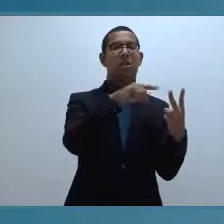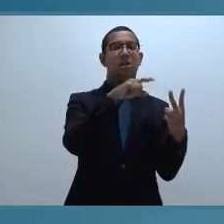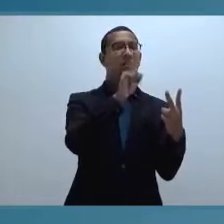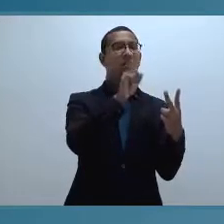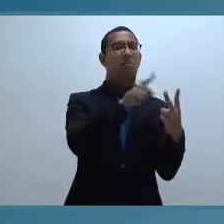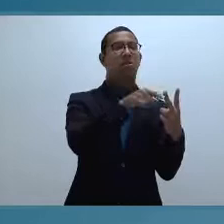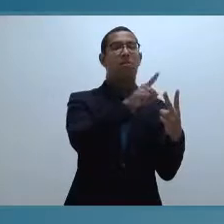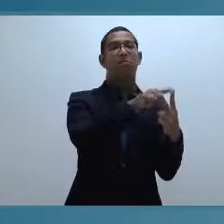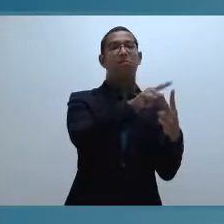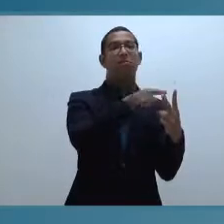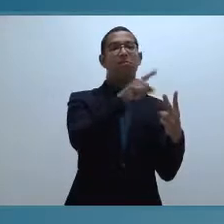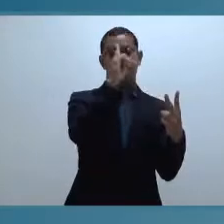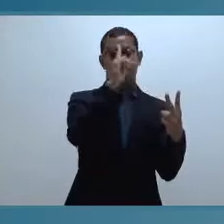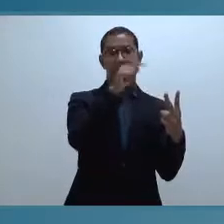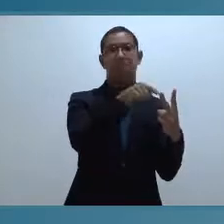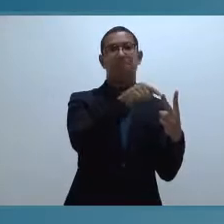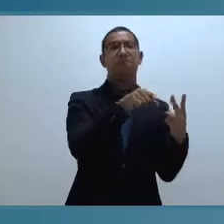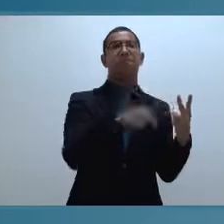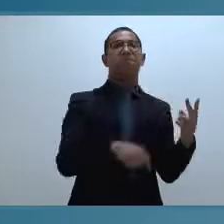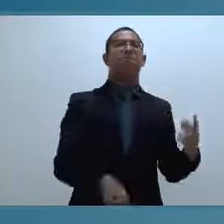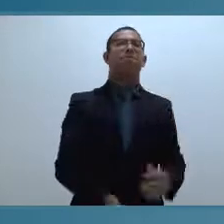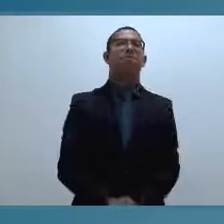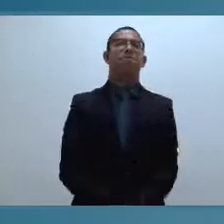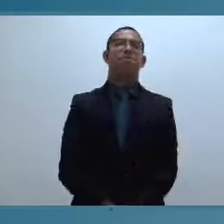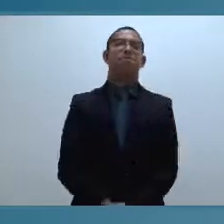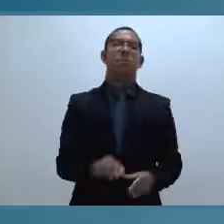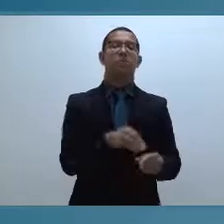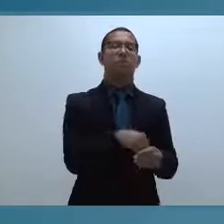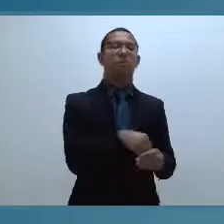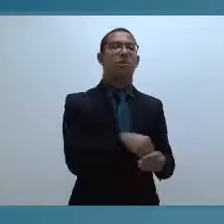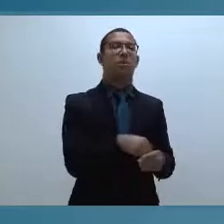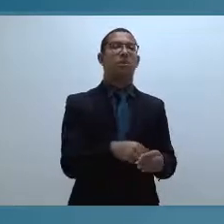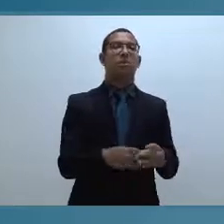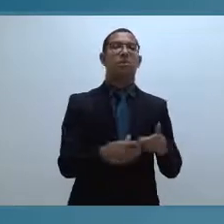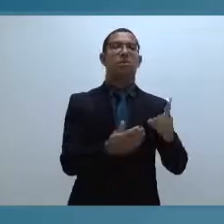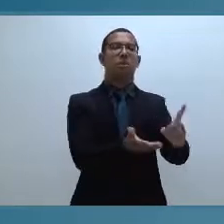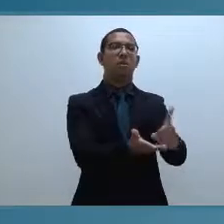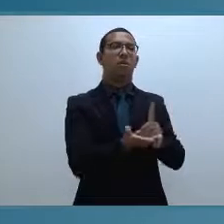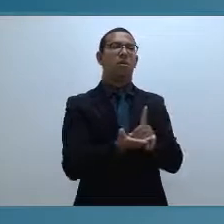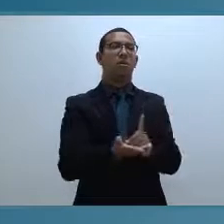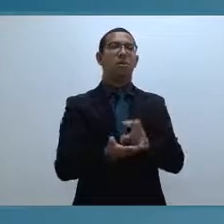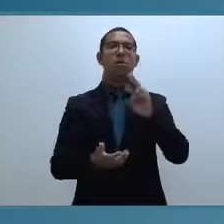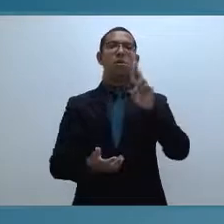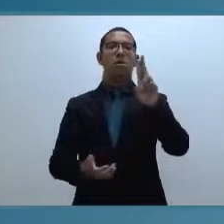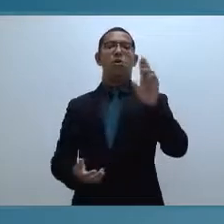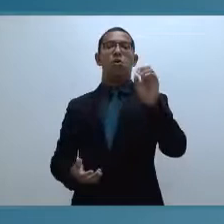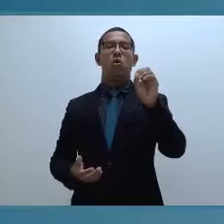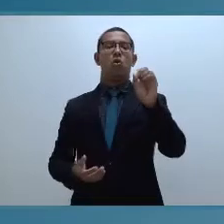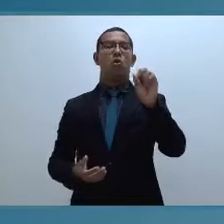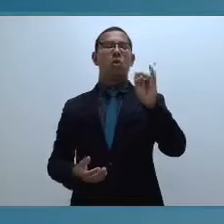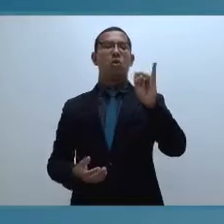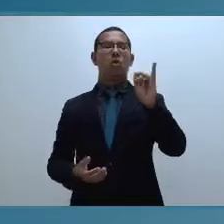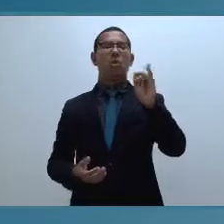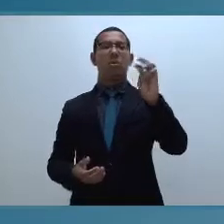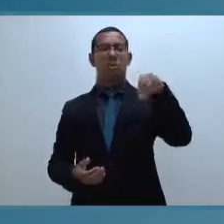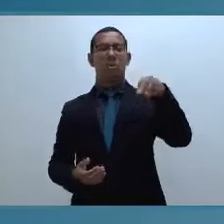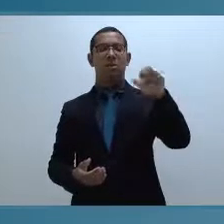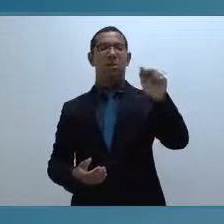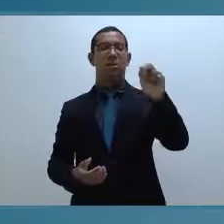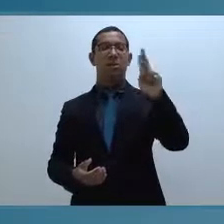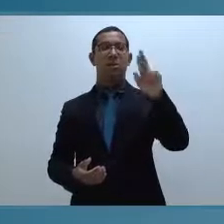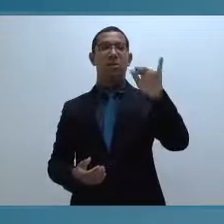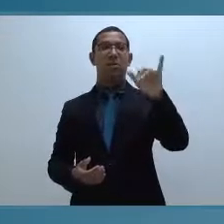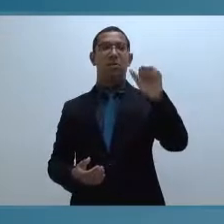acompanhamento. Obrigada, desembargador. Desembargadora Rosi Maria. Obrigada, excelência. Eu acompanho